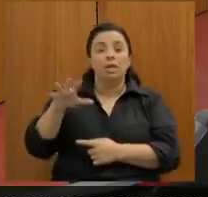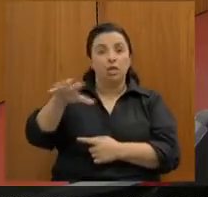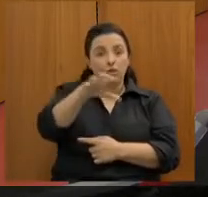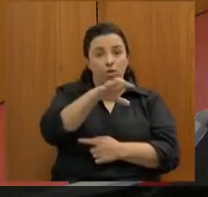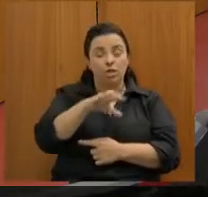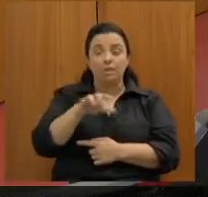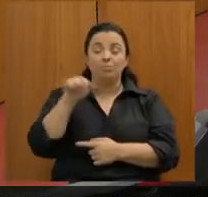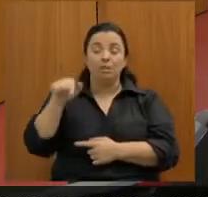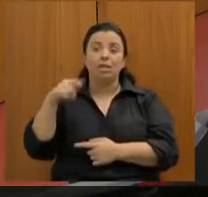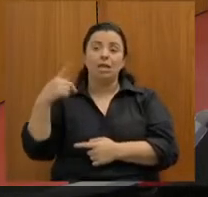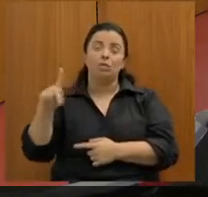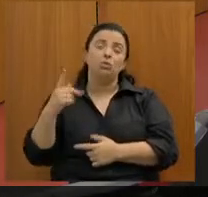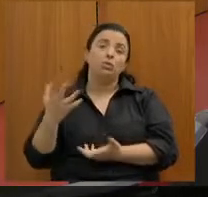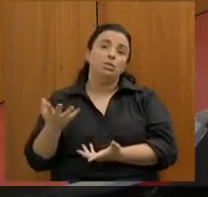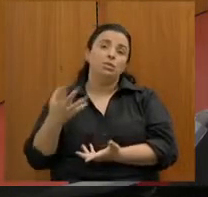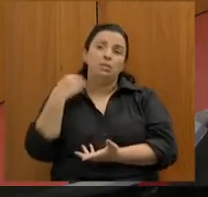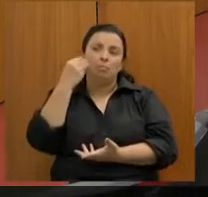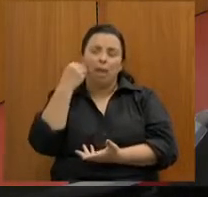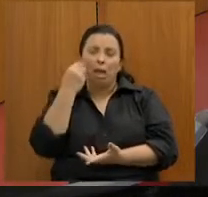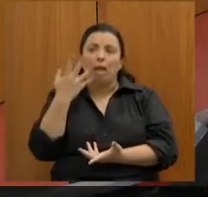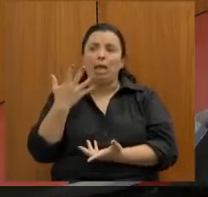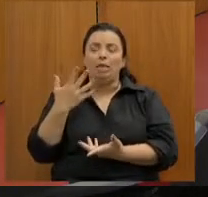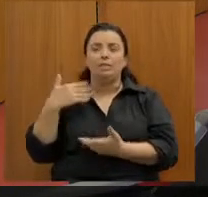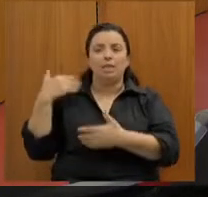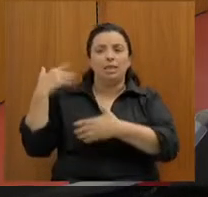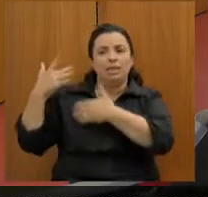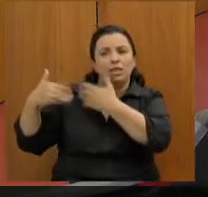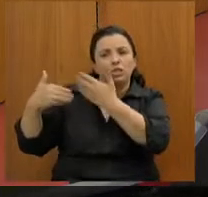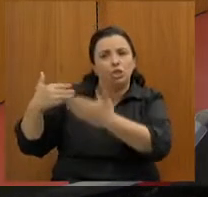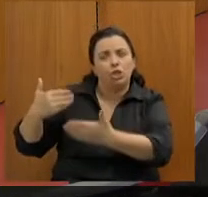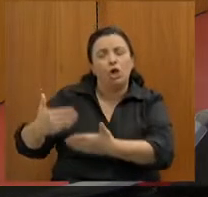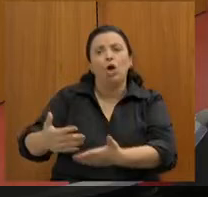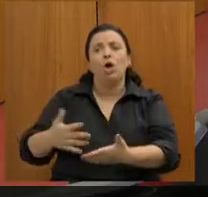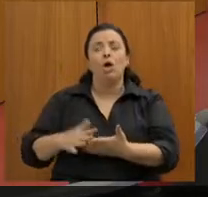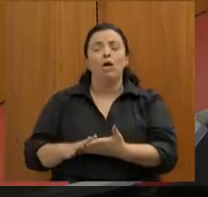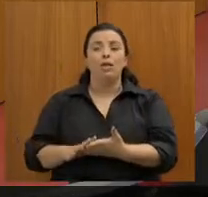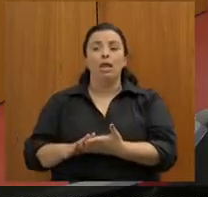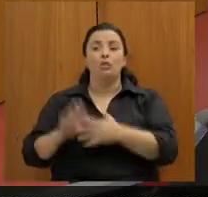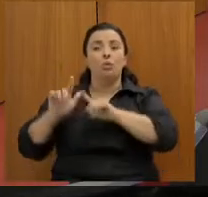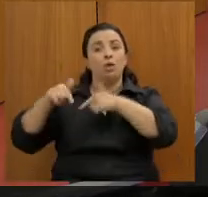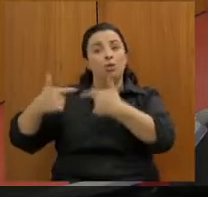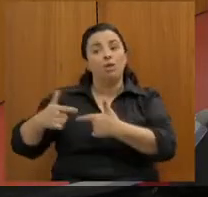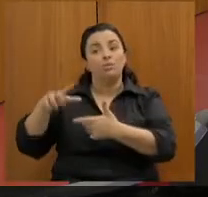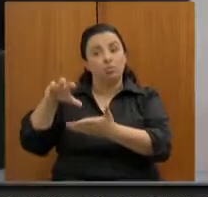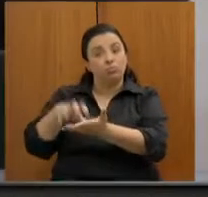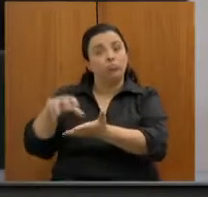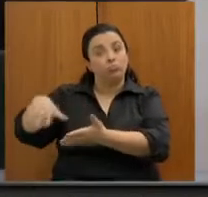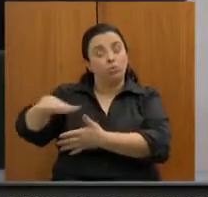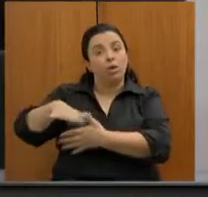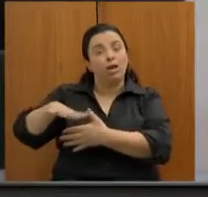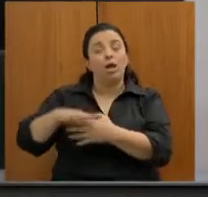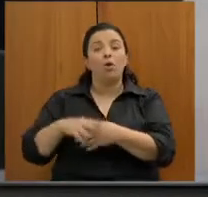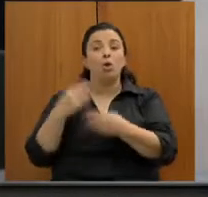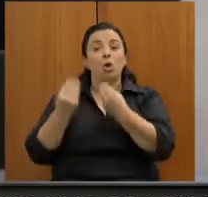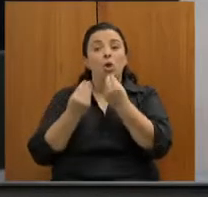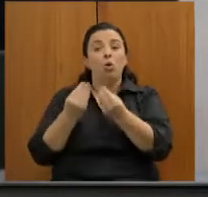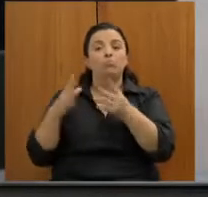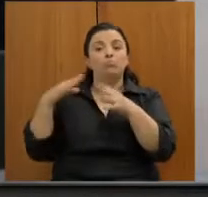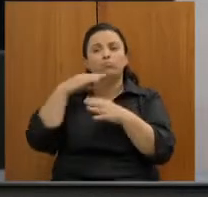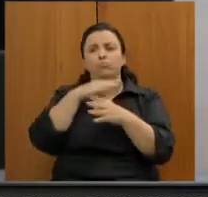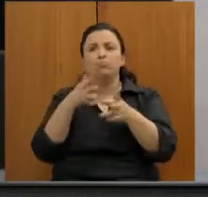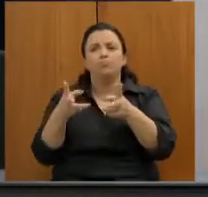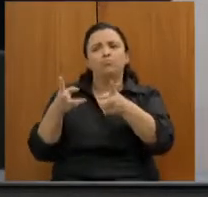relatar também um pouquinho de suas trajetórias e das suas atuações vocais e como percebe nessa política